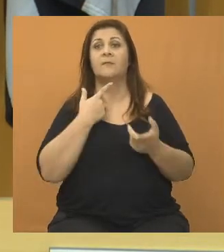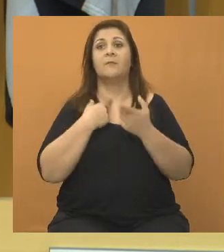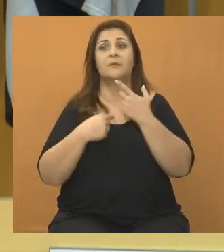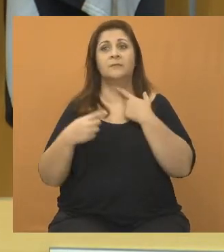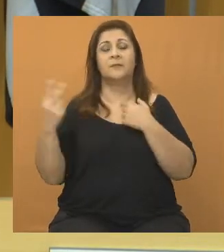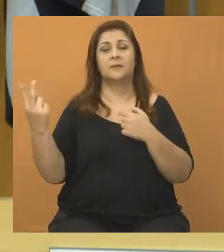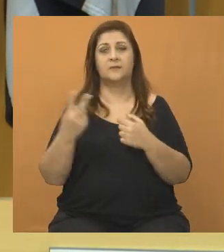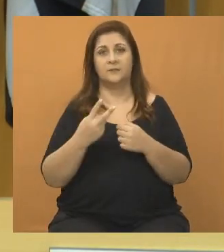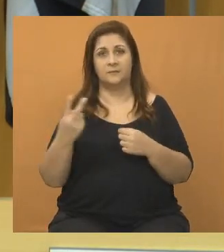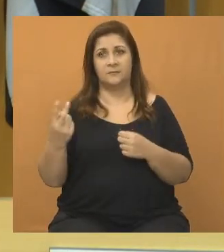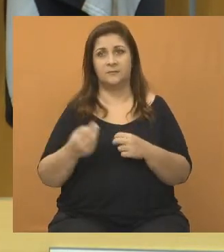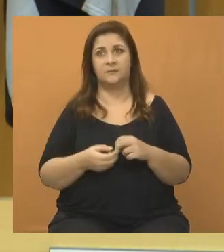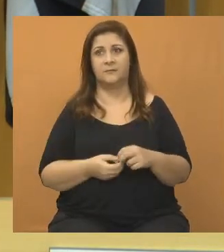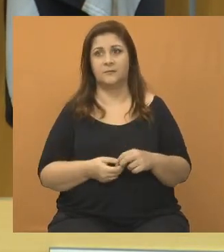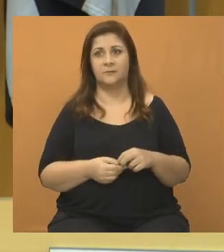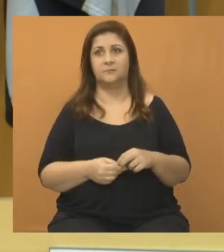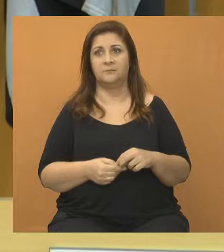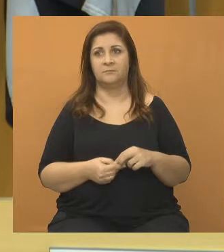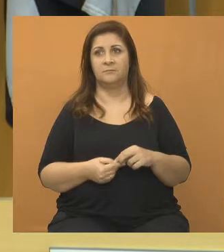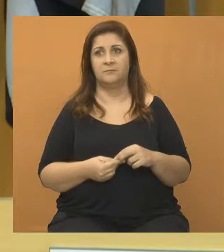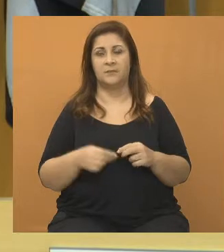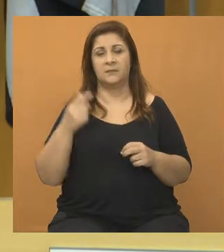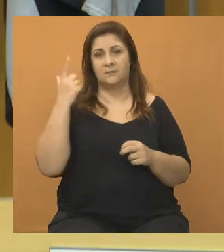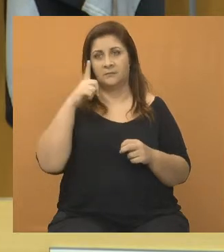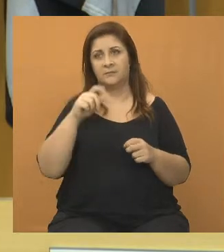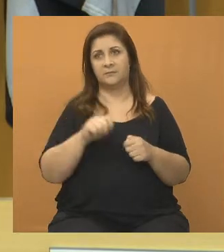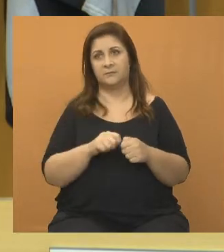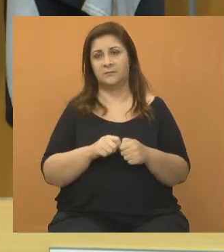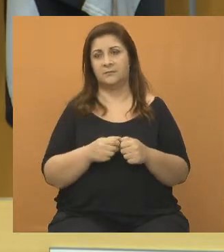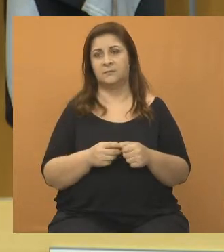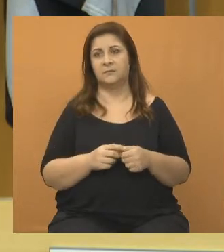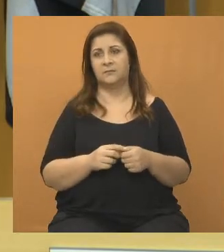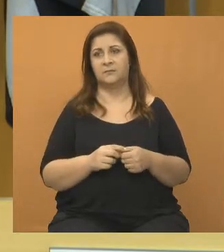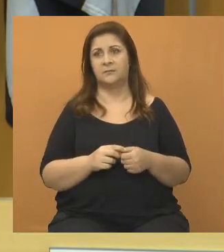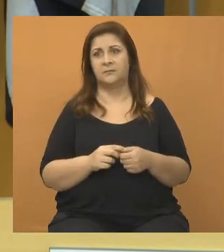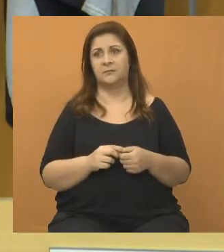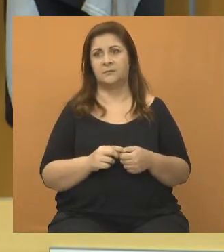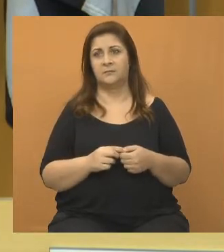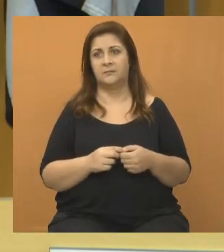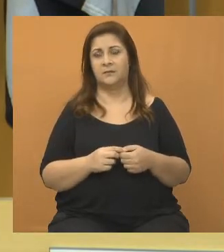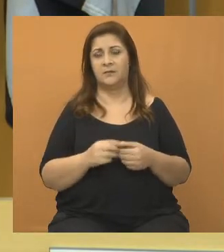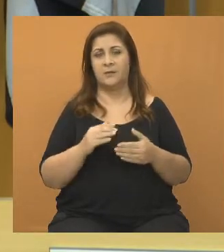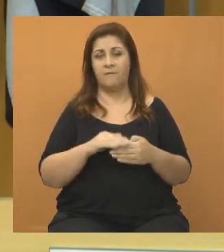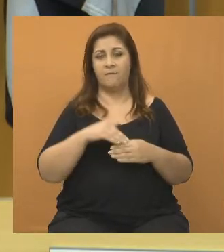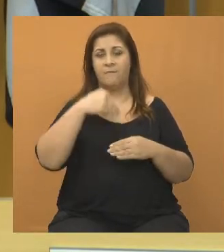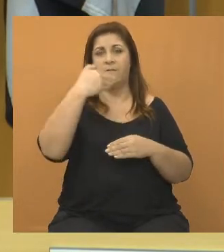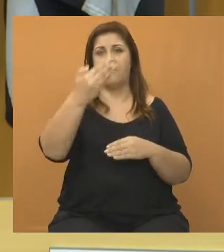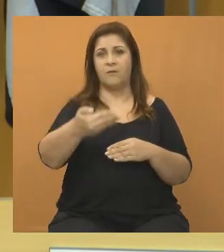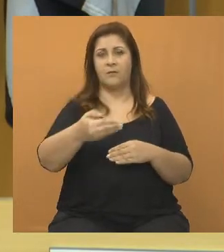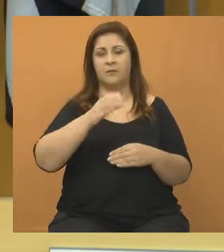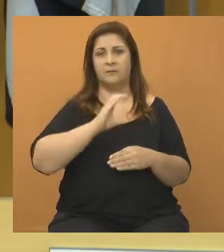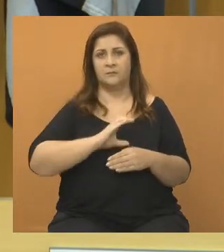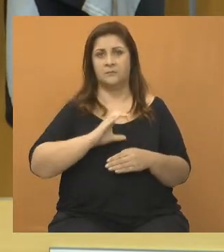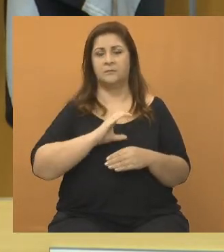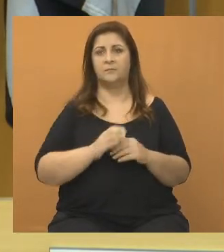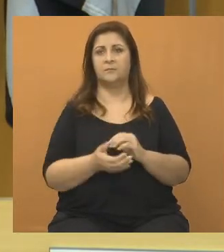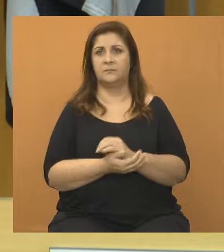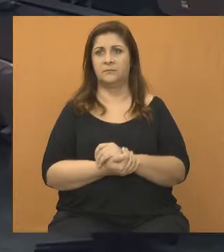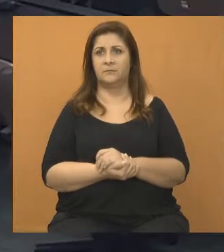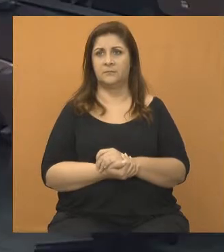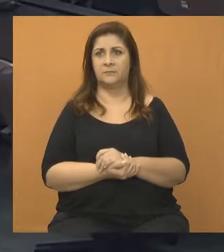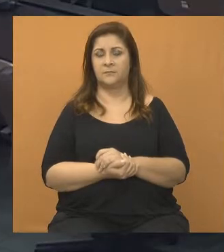os lados para que a ideia prospere. Então, porque aí já sai do limite do município. E